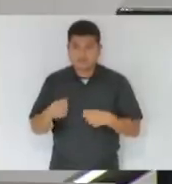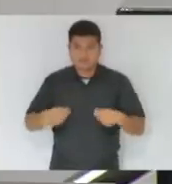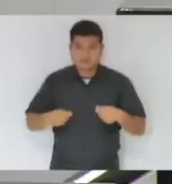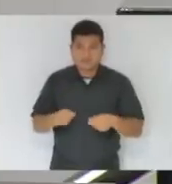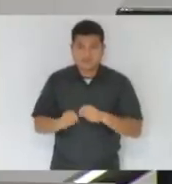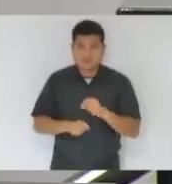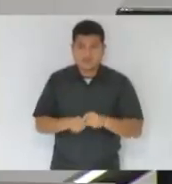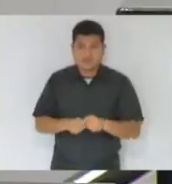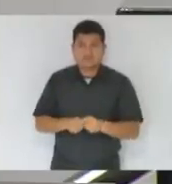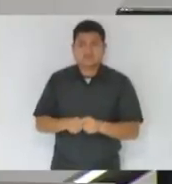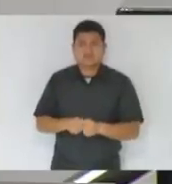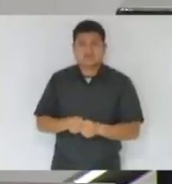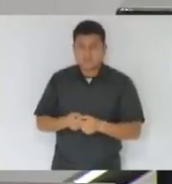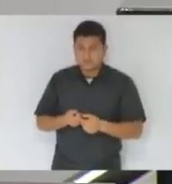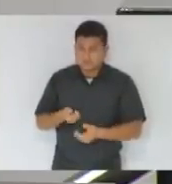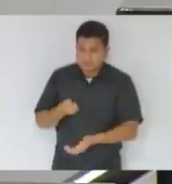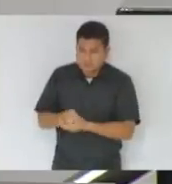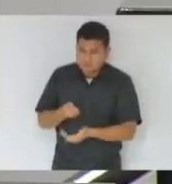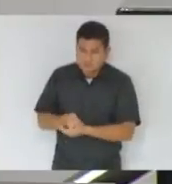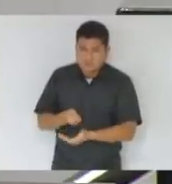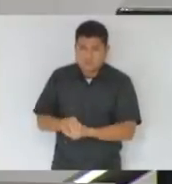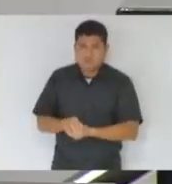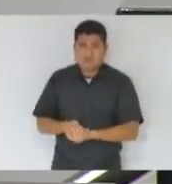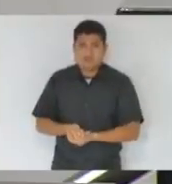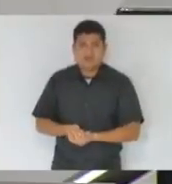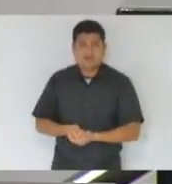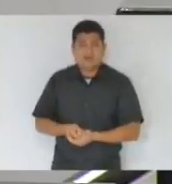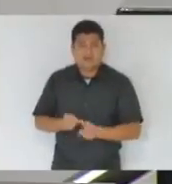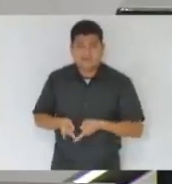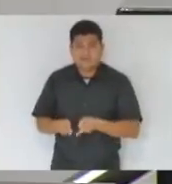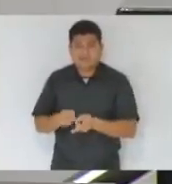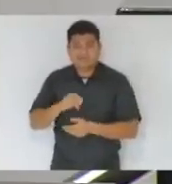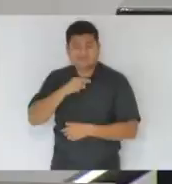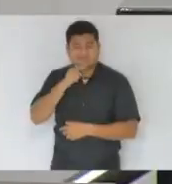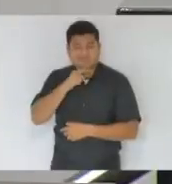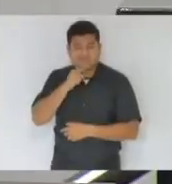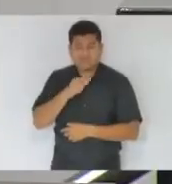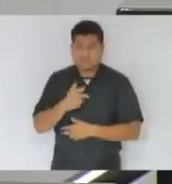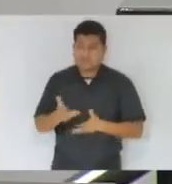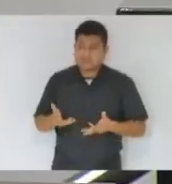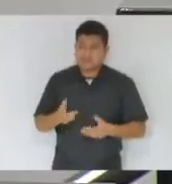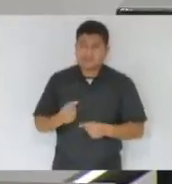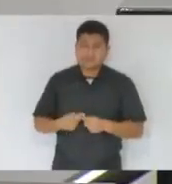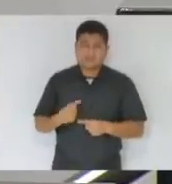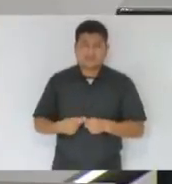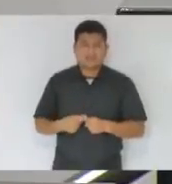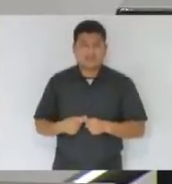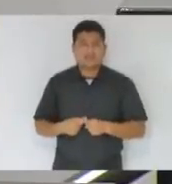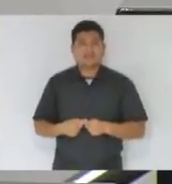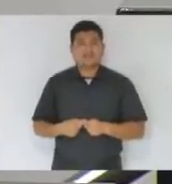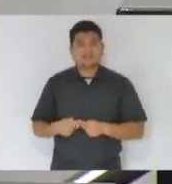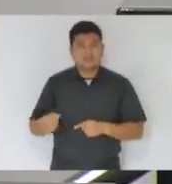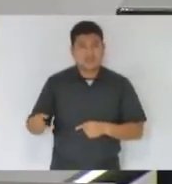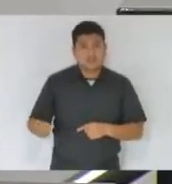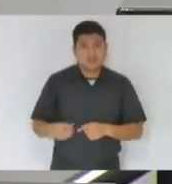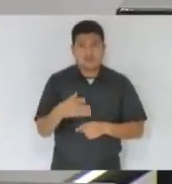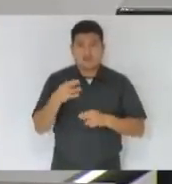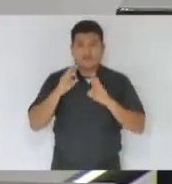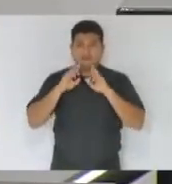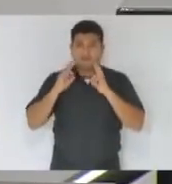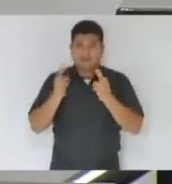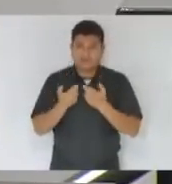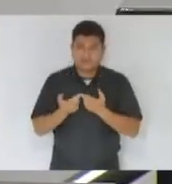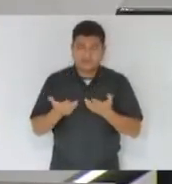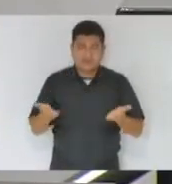uma continuidade nesse trabalho, a gente não consegue compreender isso. Agora nós vamos ter que fazer uma nova reunião com